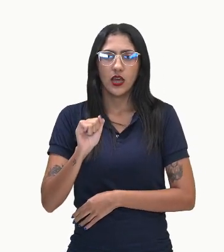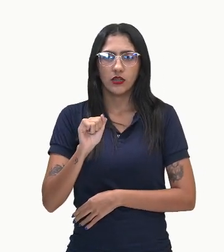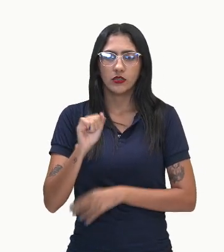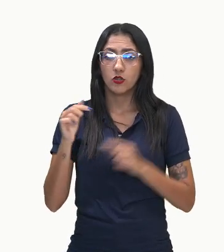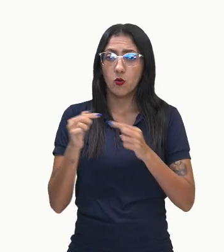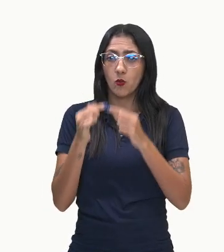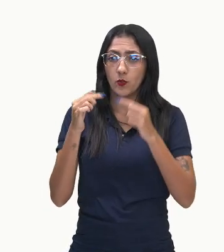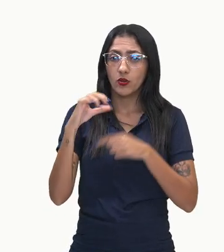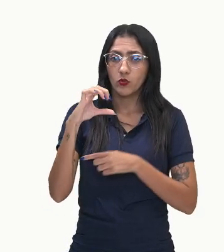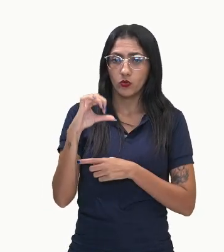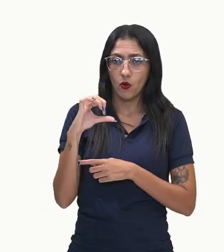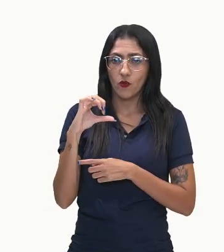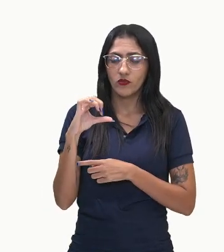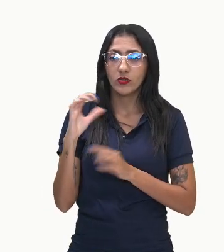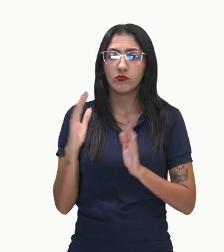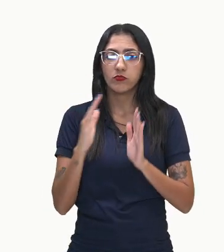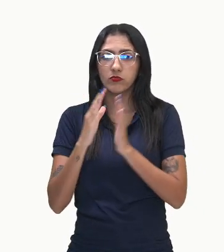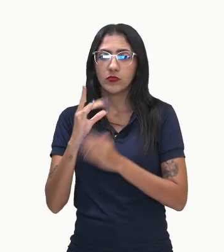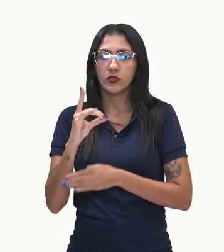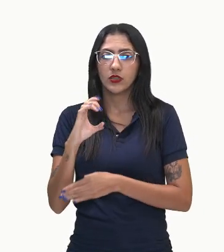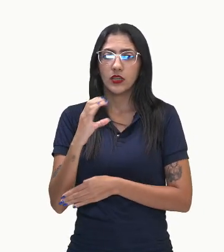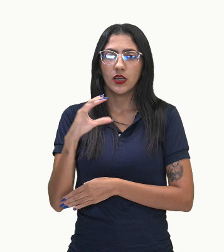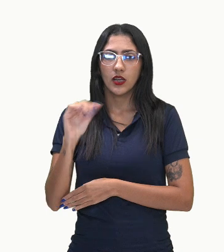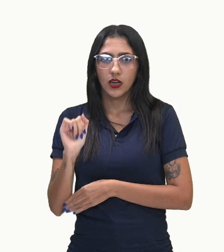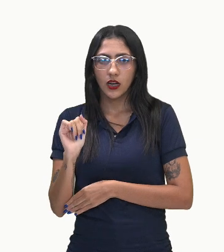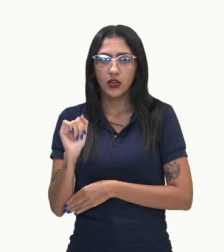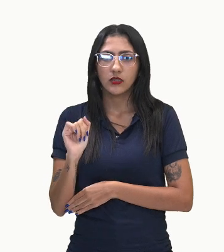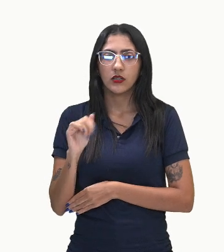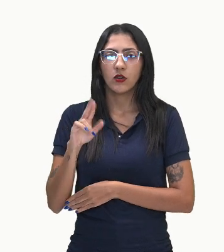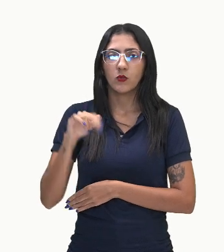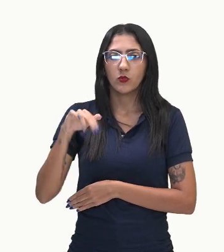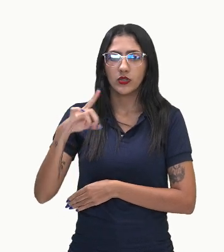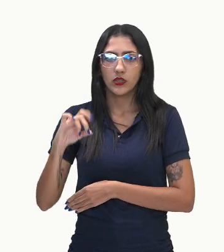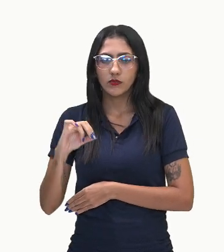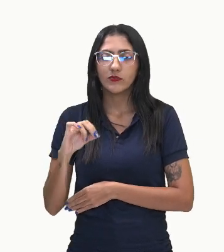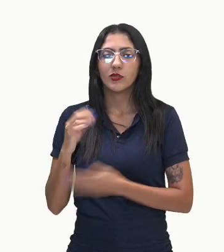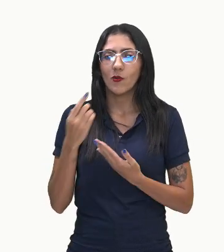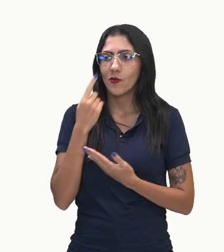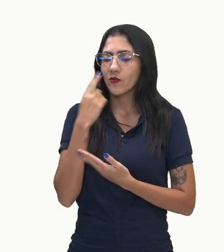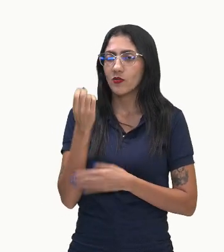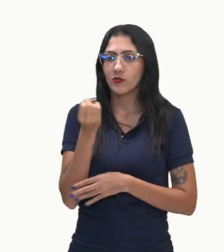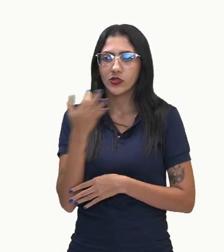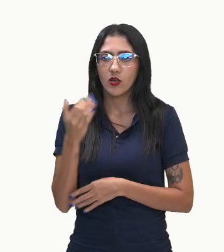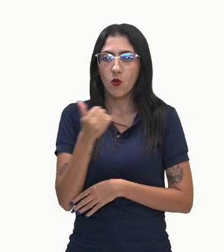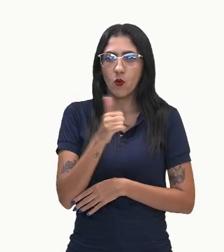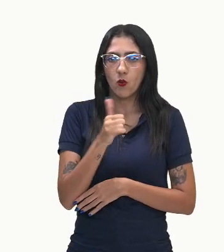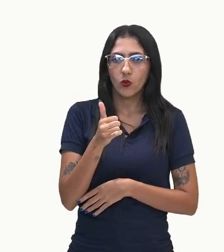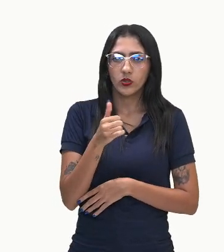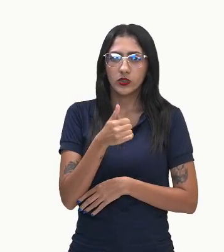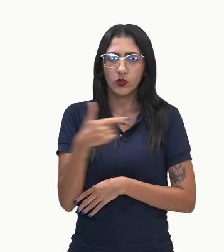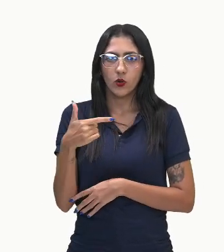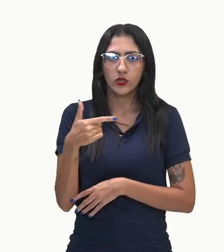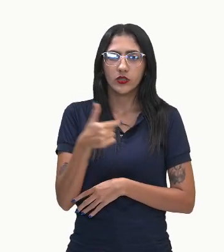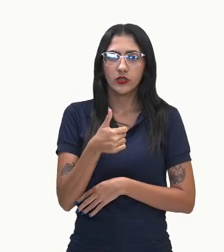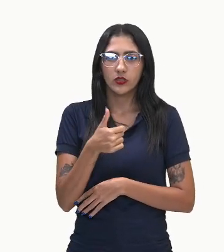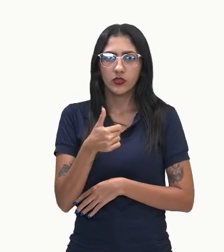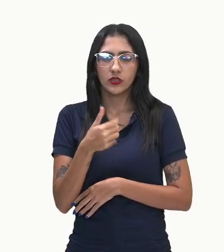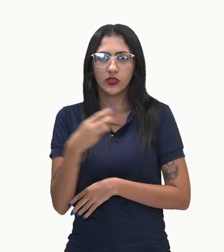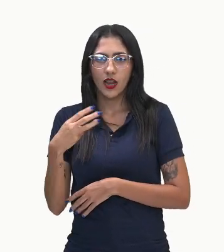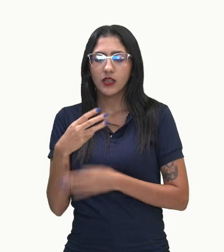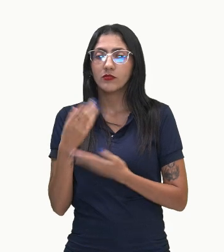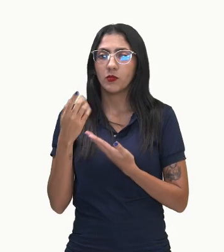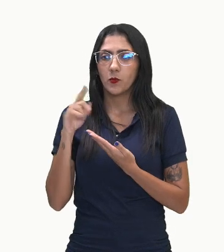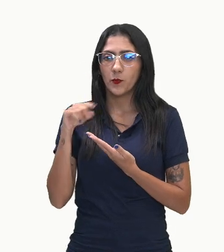regular, o decágono, o undecágono e o dodecágono. Então, aqui são alguns exemplos de